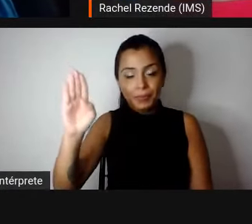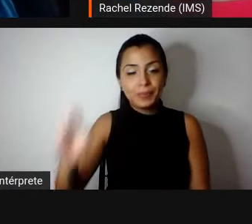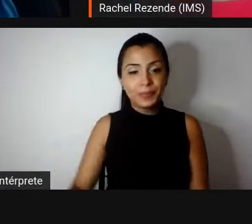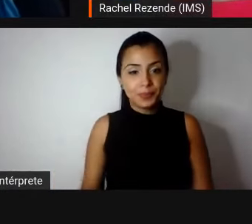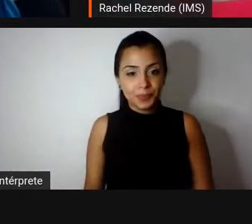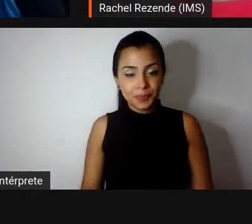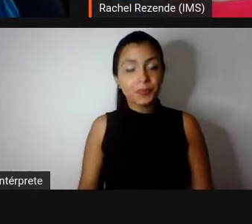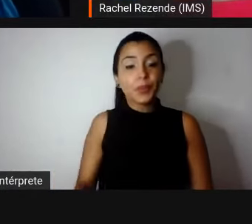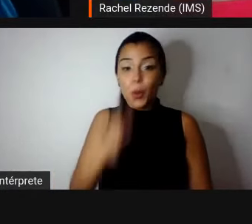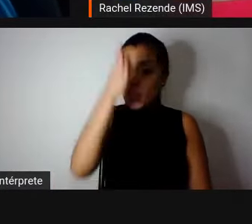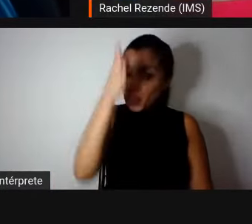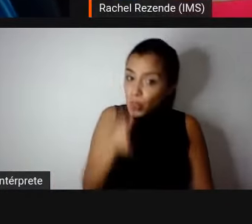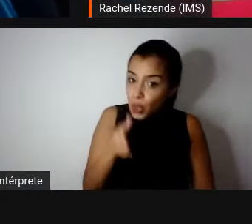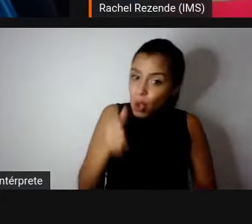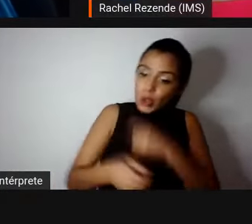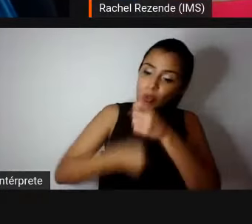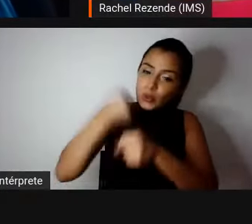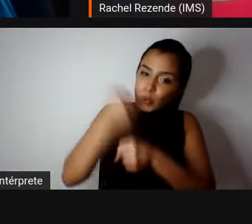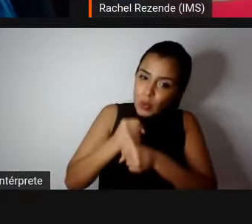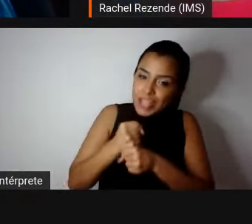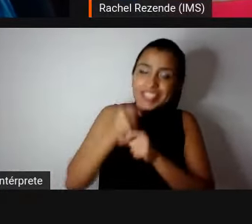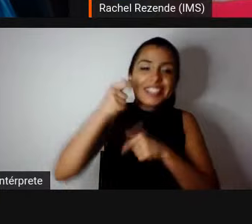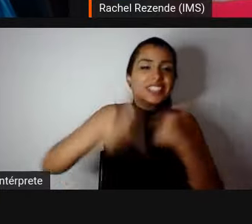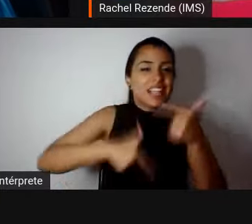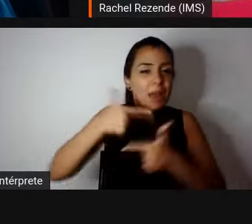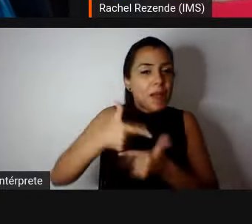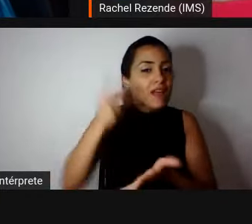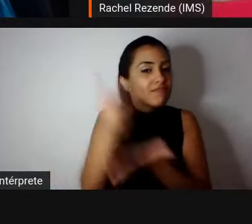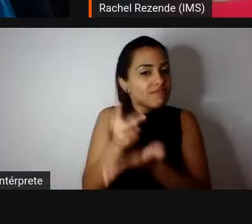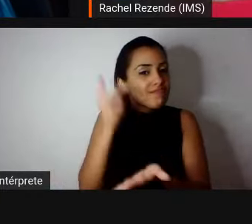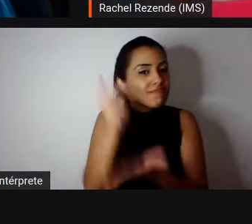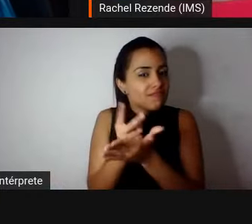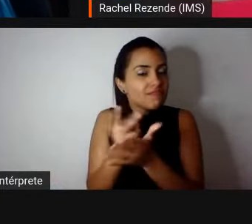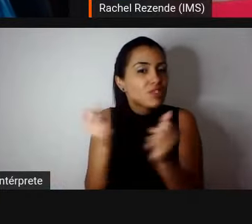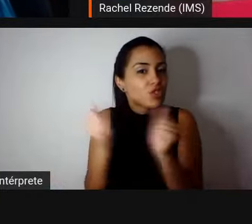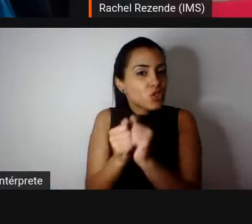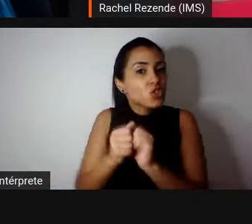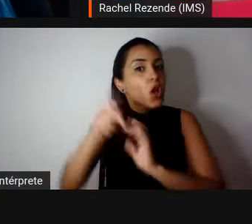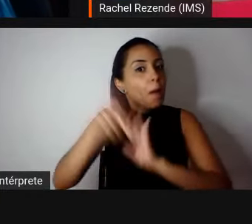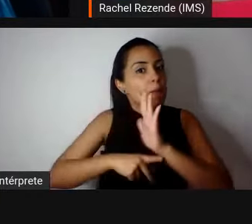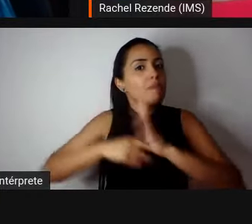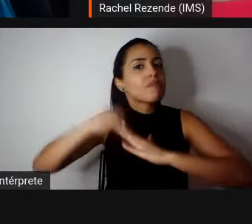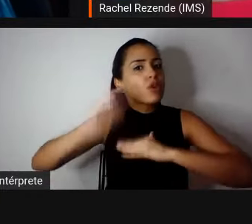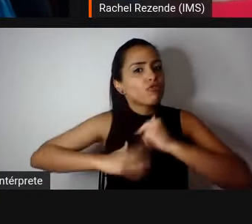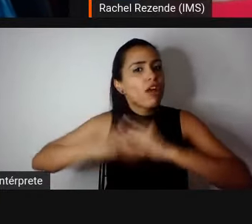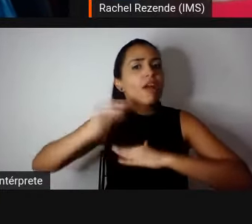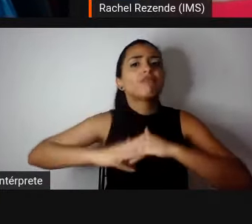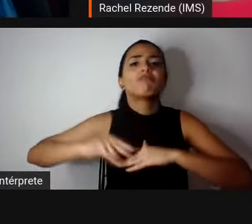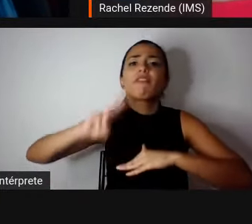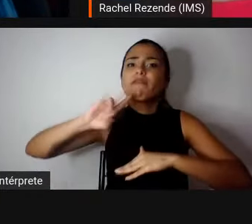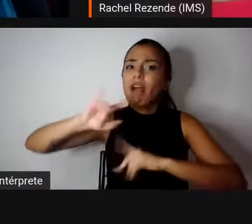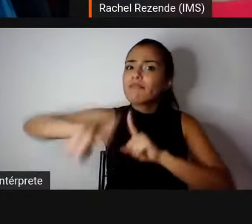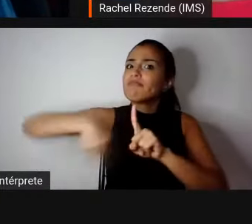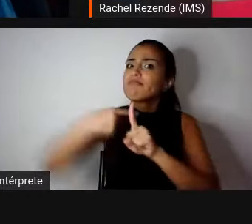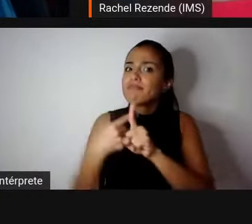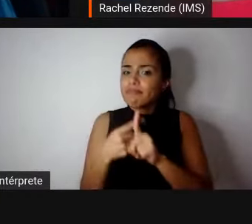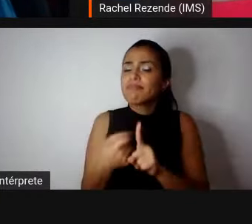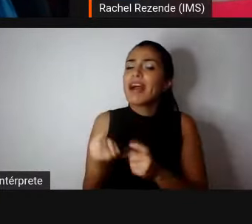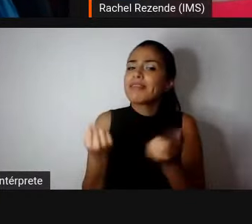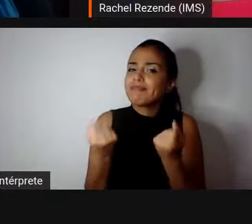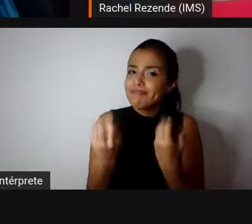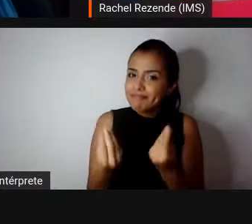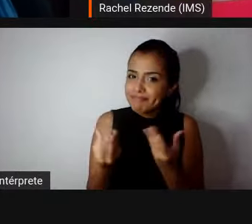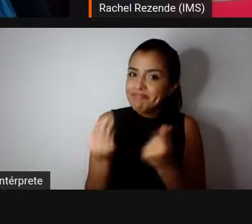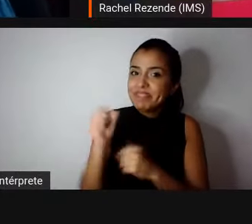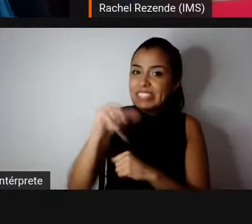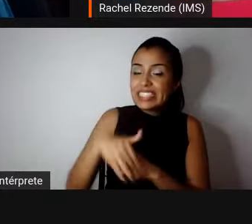ano a ano, trabalhos conjuntos, tem projetos pela frente. Então, eu só quero, de fato,